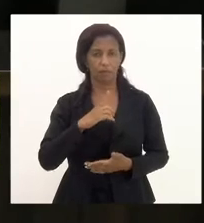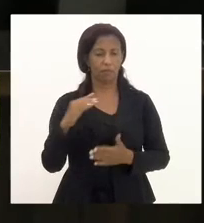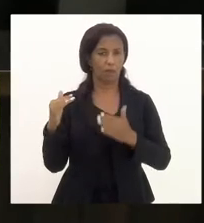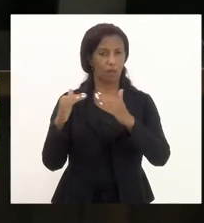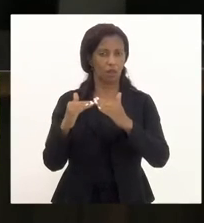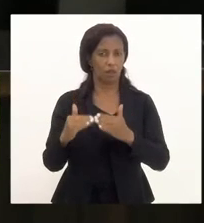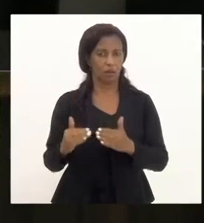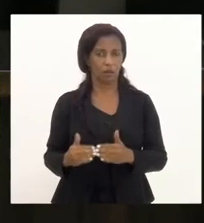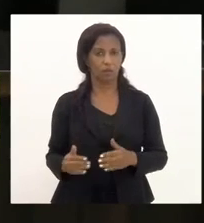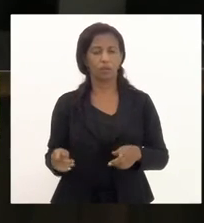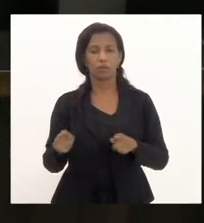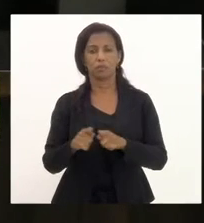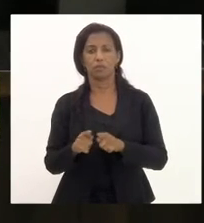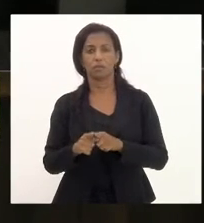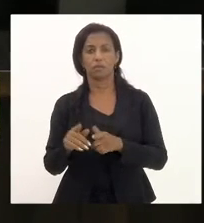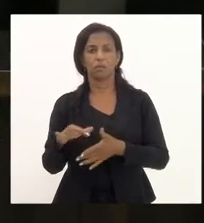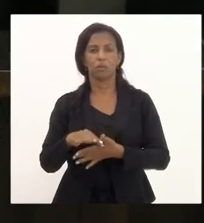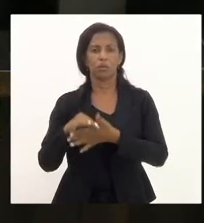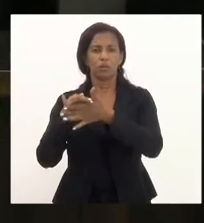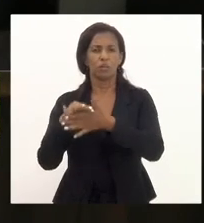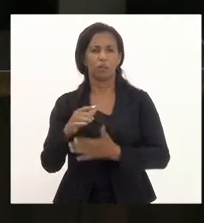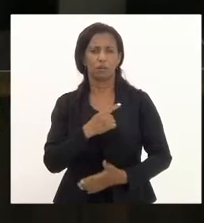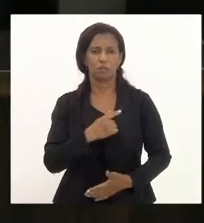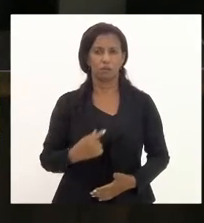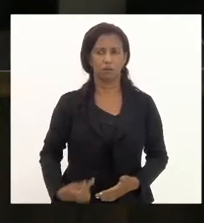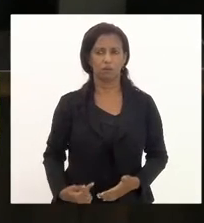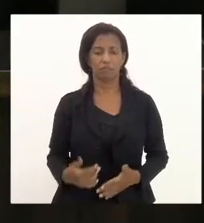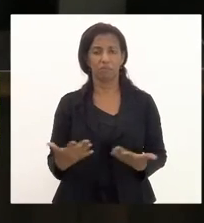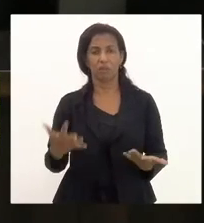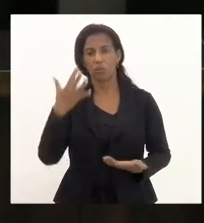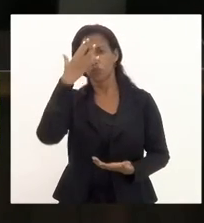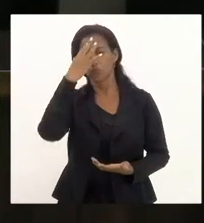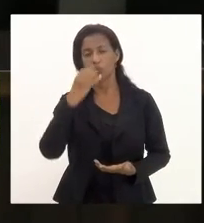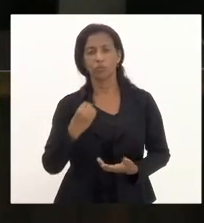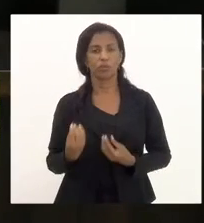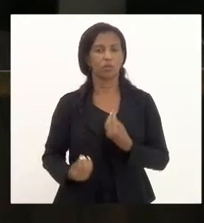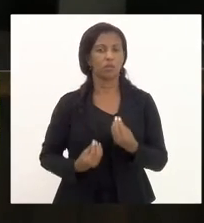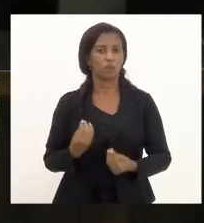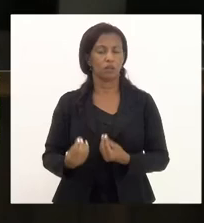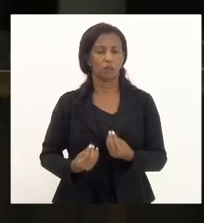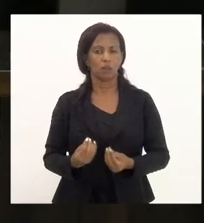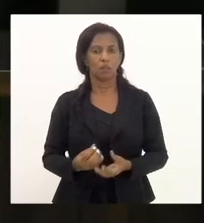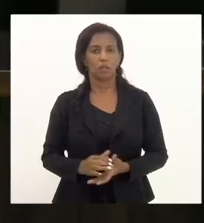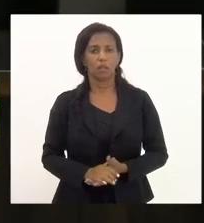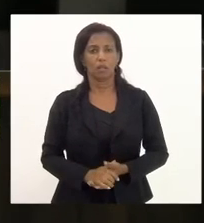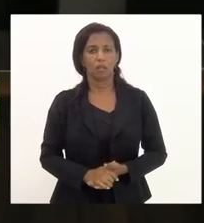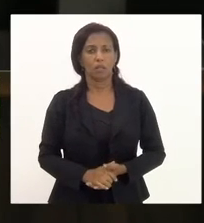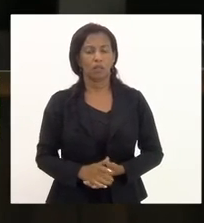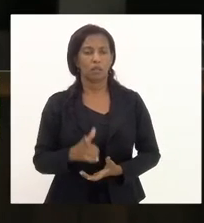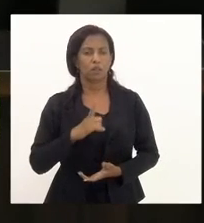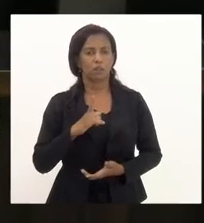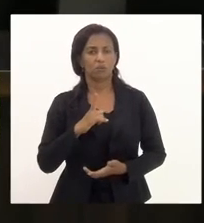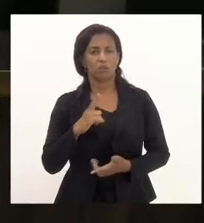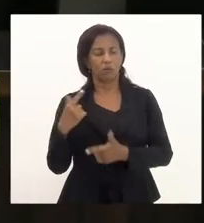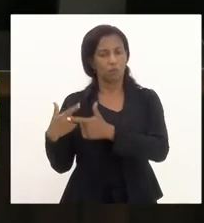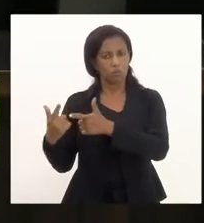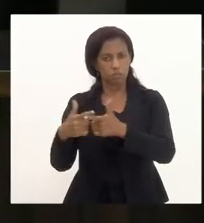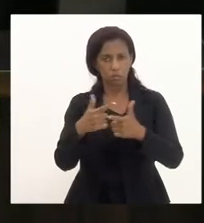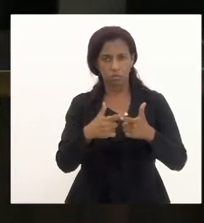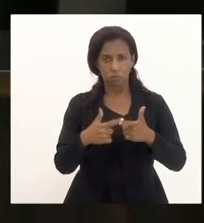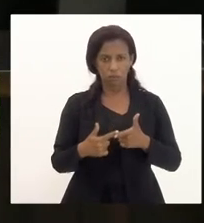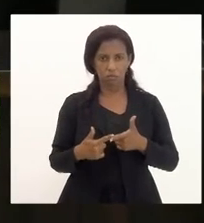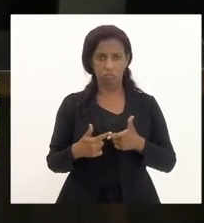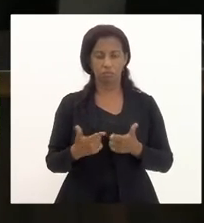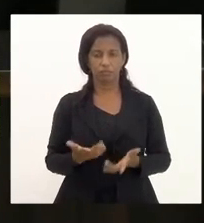acordado inclusive com o líder do governo e não sei que também não e não ter obstáculos não